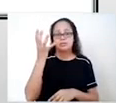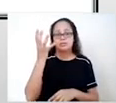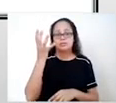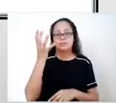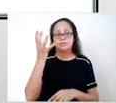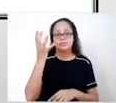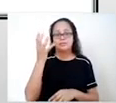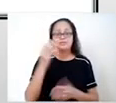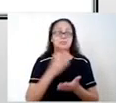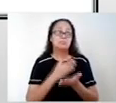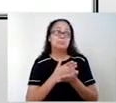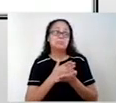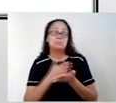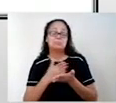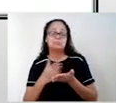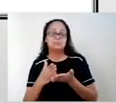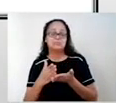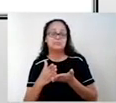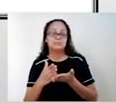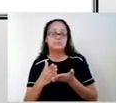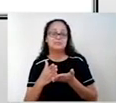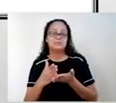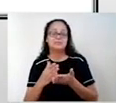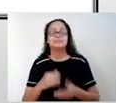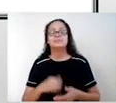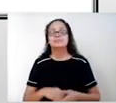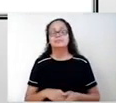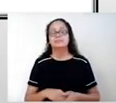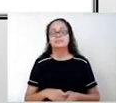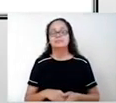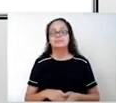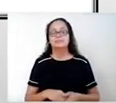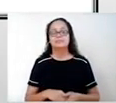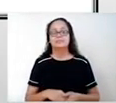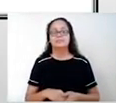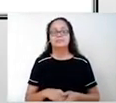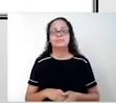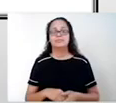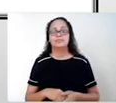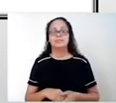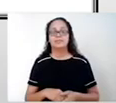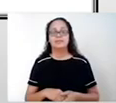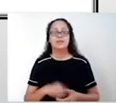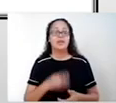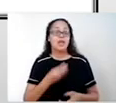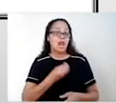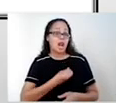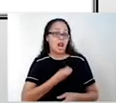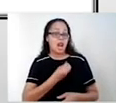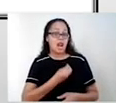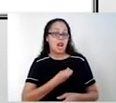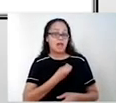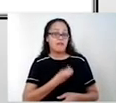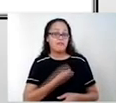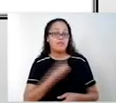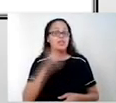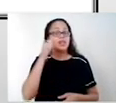um acontecimento que começa a acontecer, olha a redundância, mas o jogo de palavras, né? Feito loucos na vida de Luna